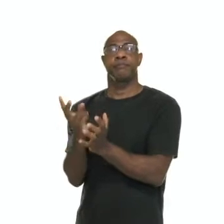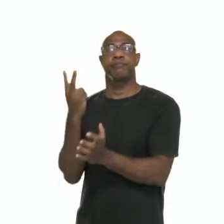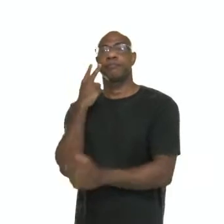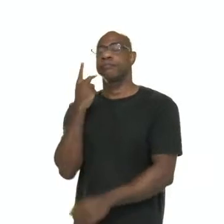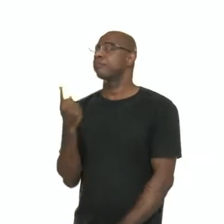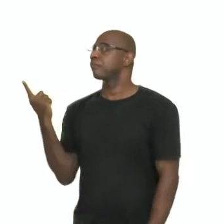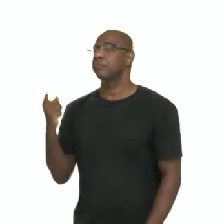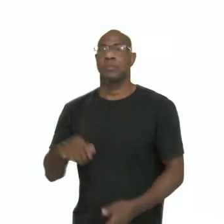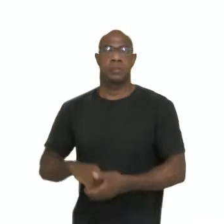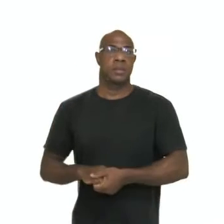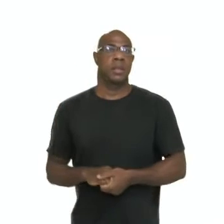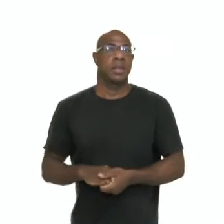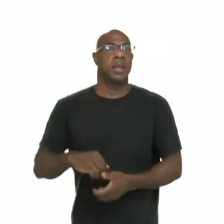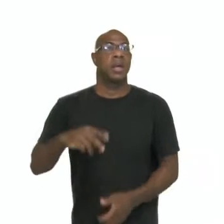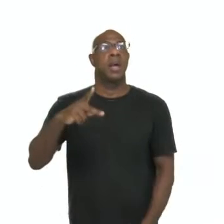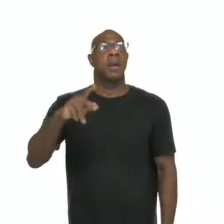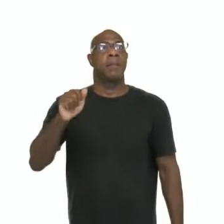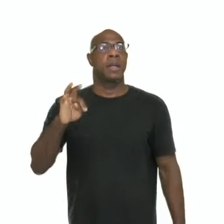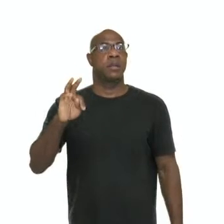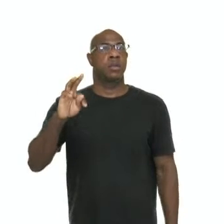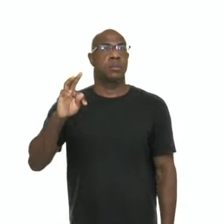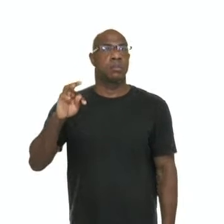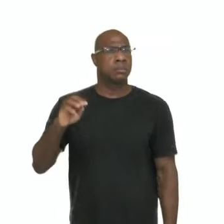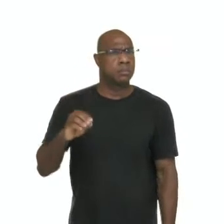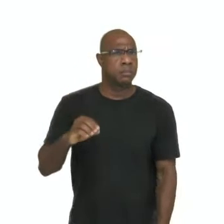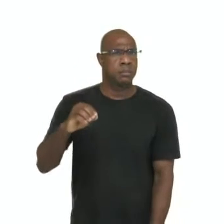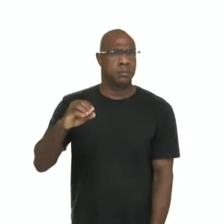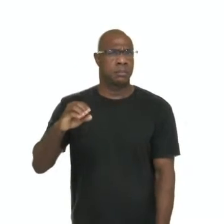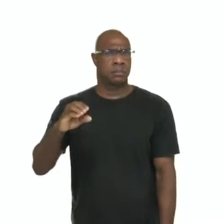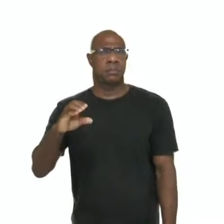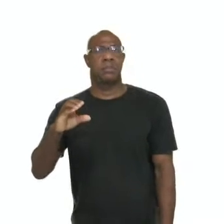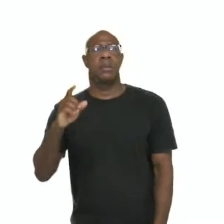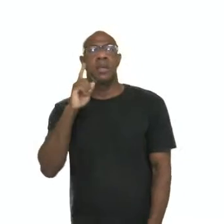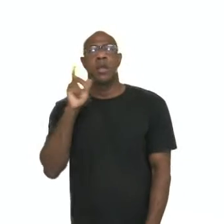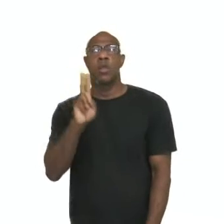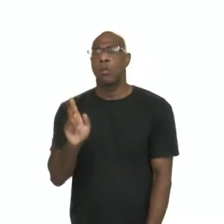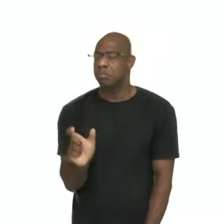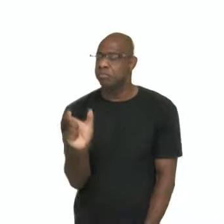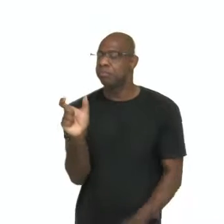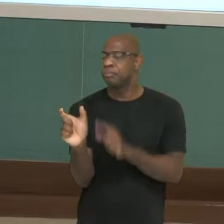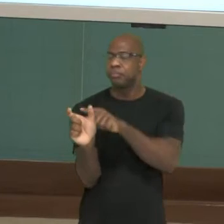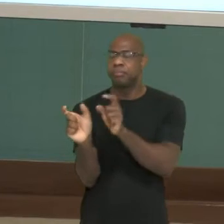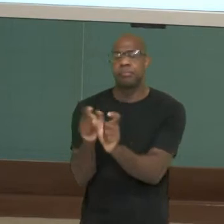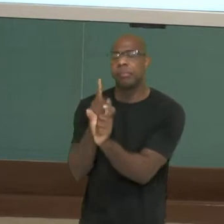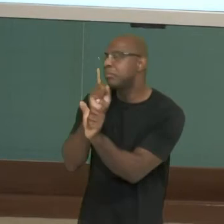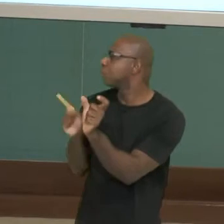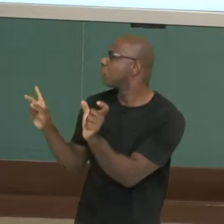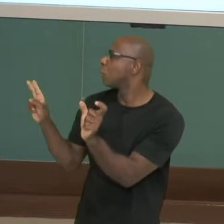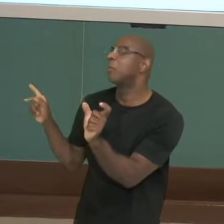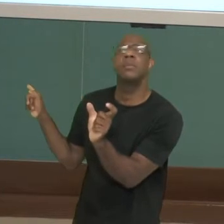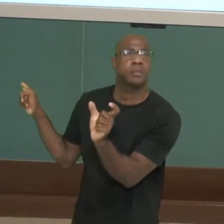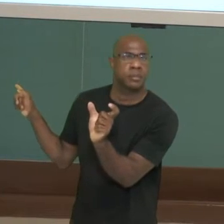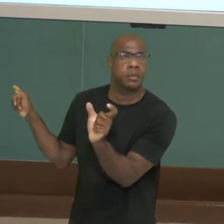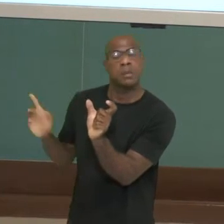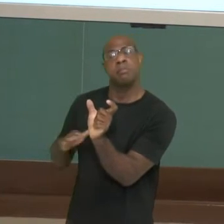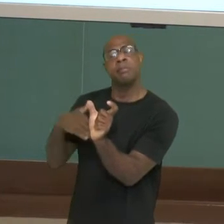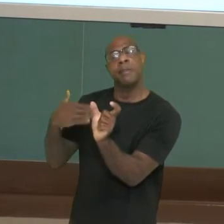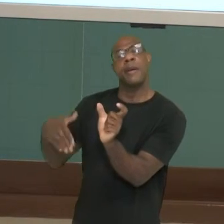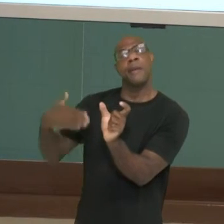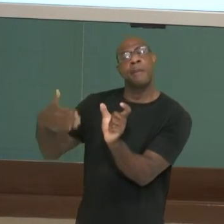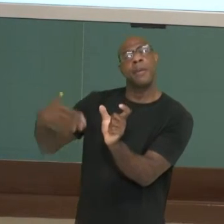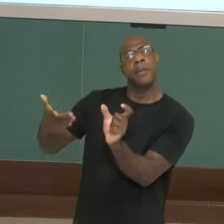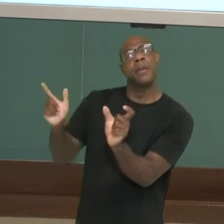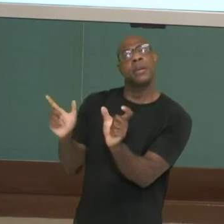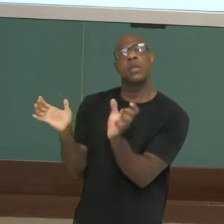de cladogênese. Então, quando nós temos uma espécie e com o passar do tempo,